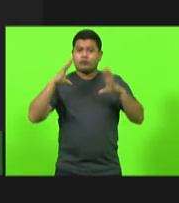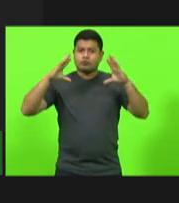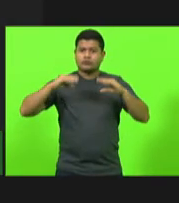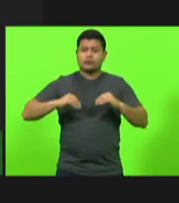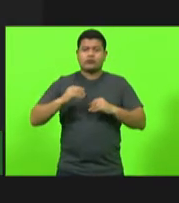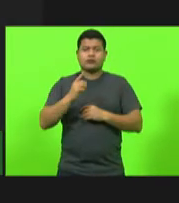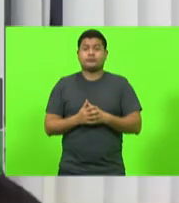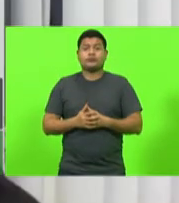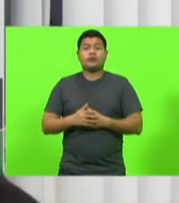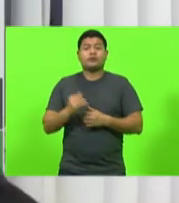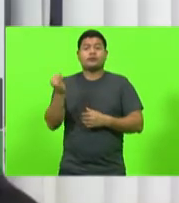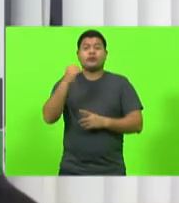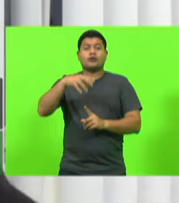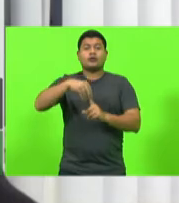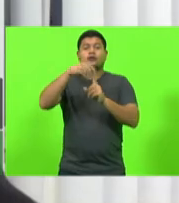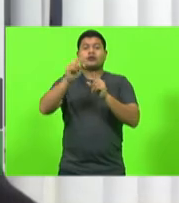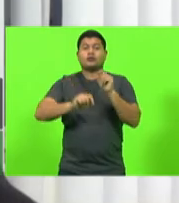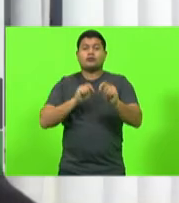absorventes higiênicos.